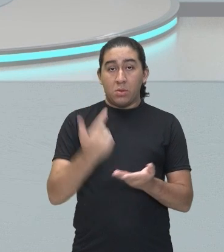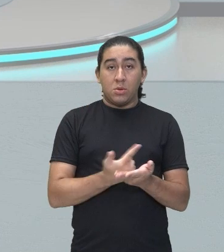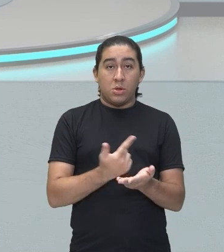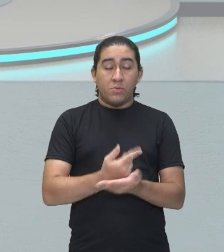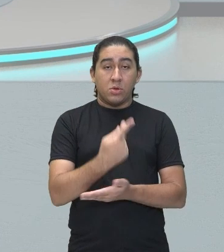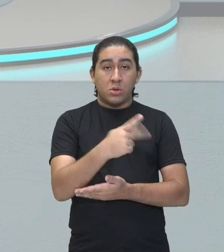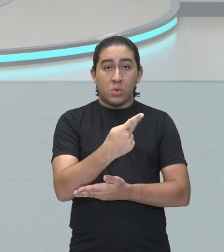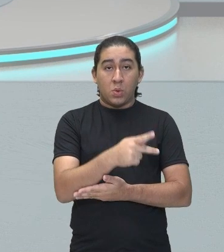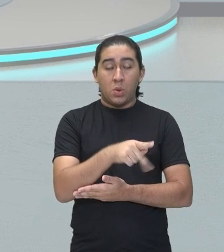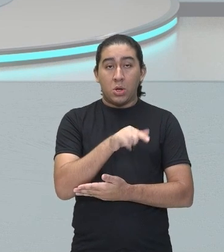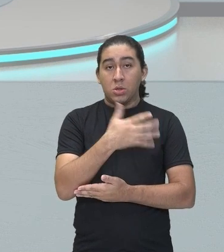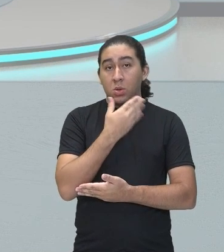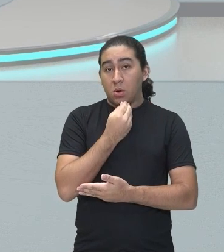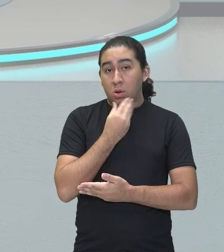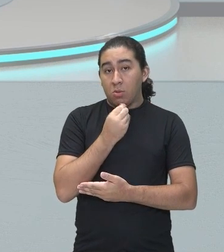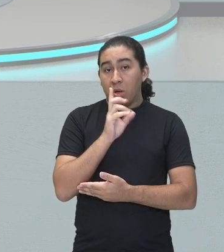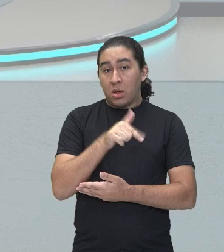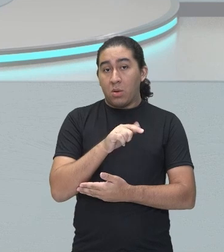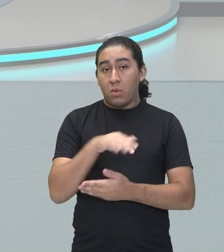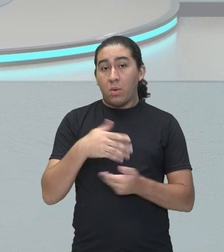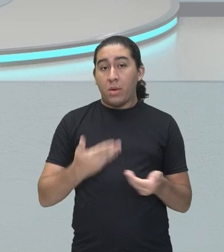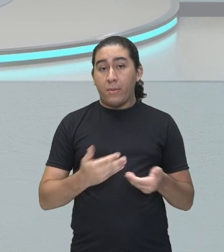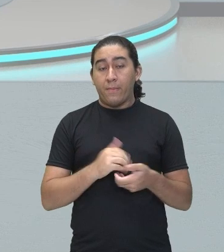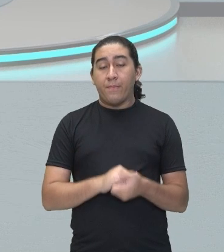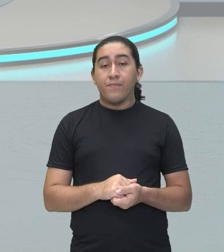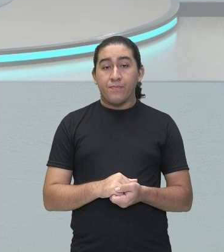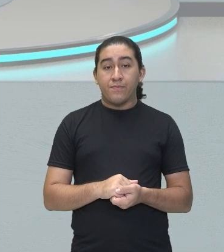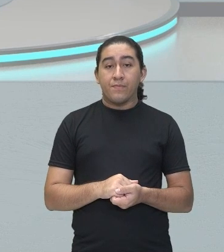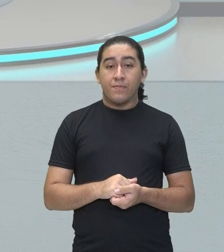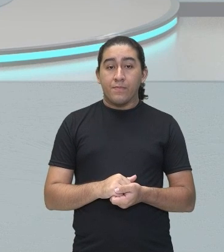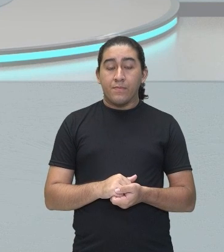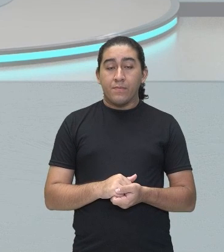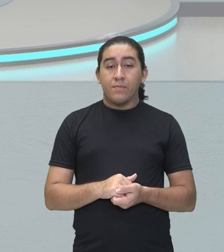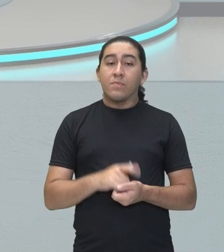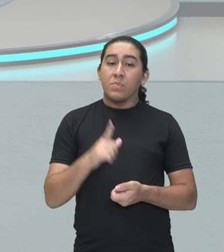Cláudio Manuel da Costa são Culto Métrico,